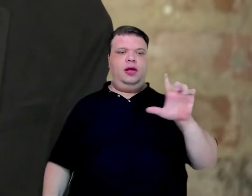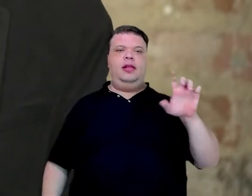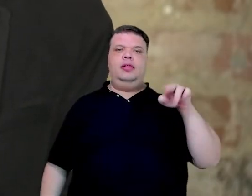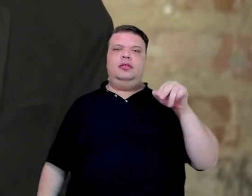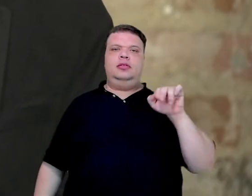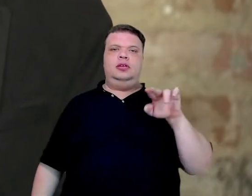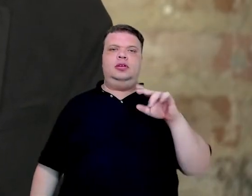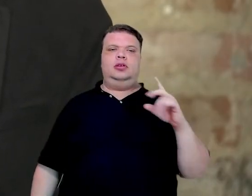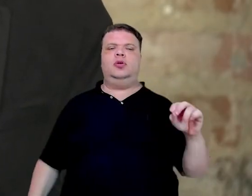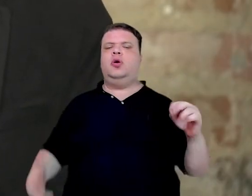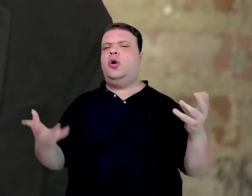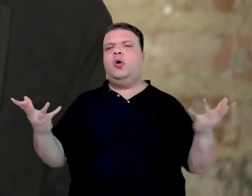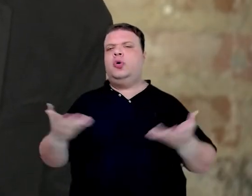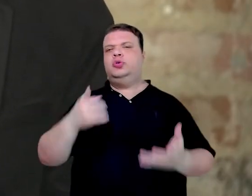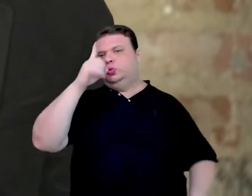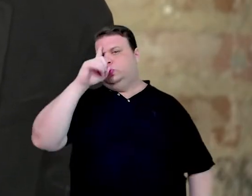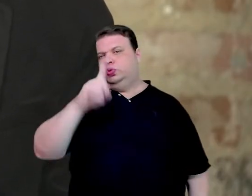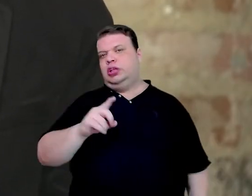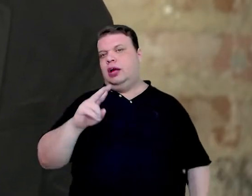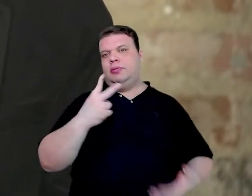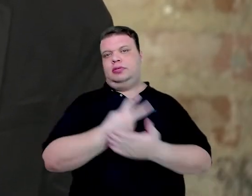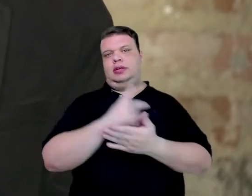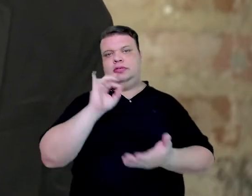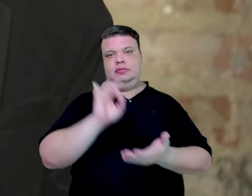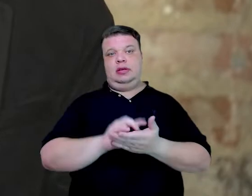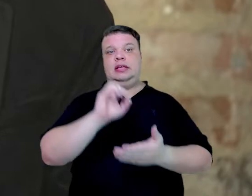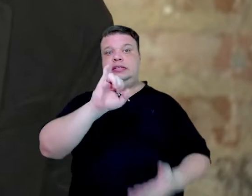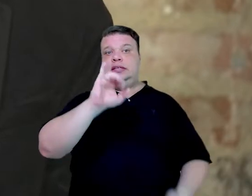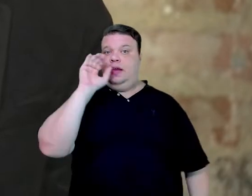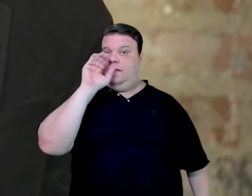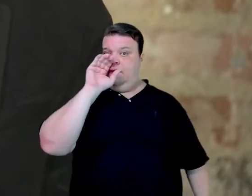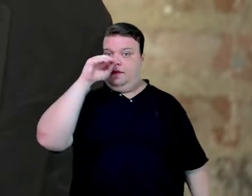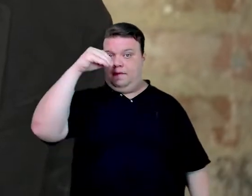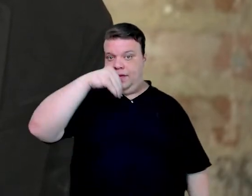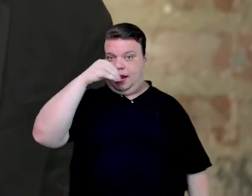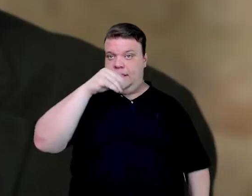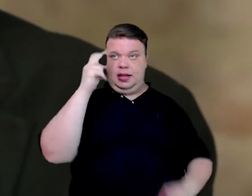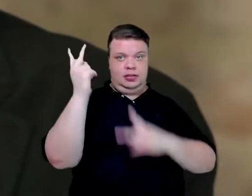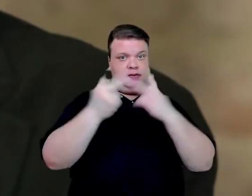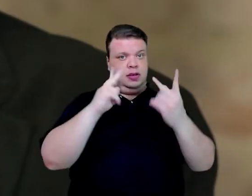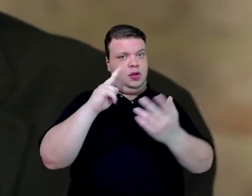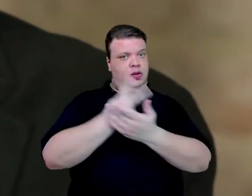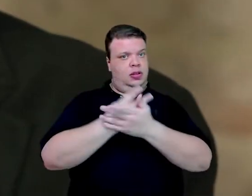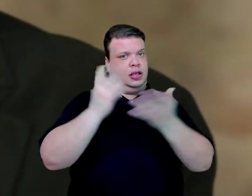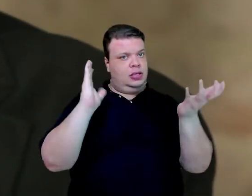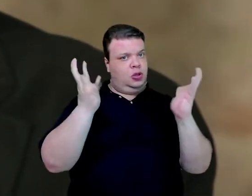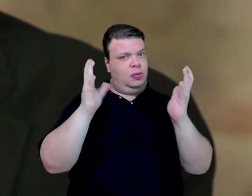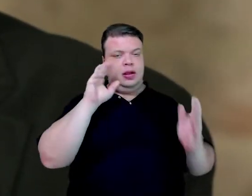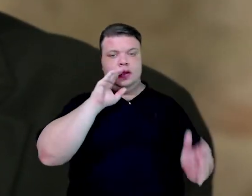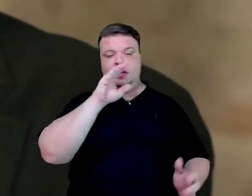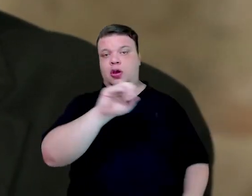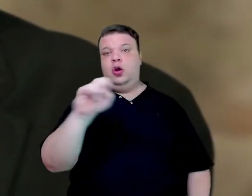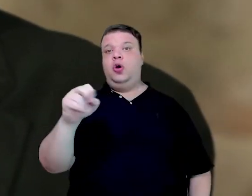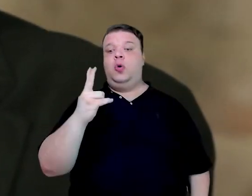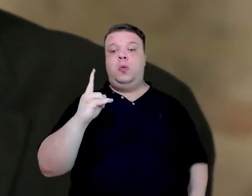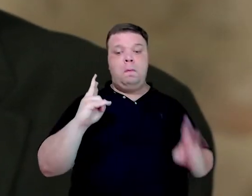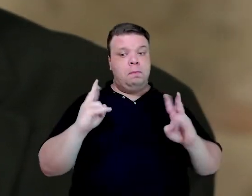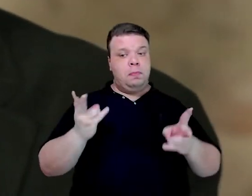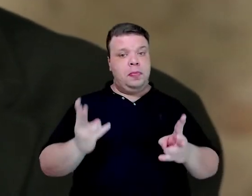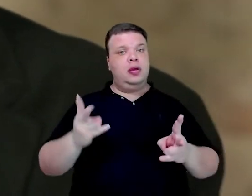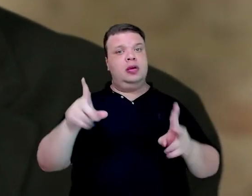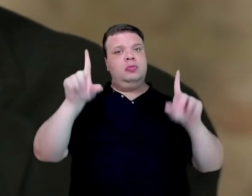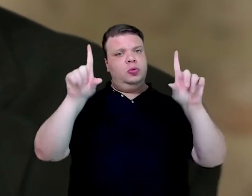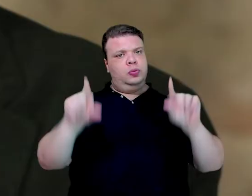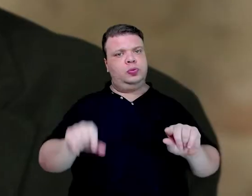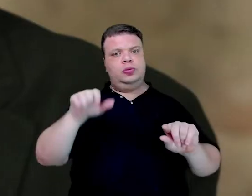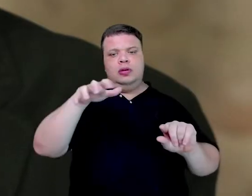América do Sul, principalmente na costa do Nordeste brasileiro. No caso do El Niño, os cientistas ainda não sabem ao certo se